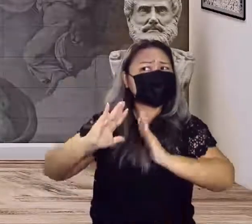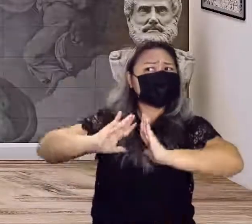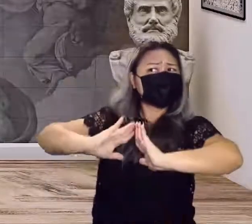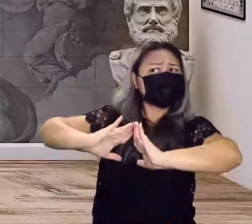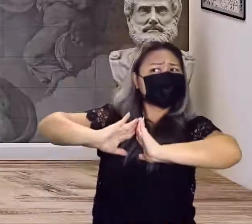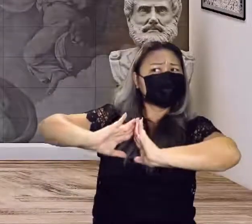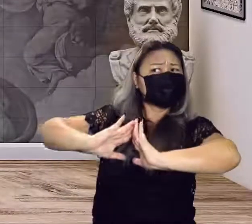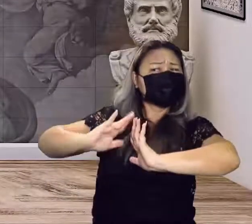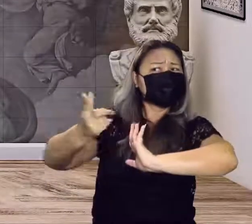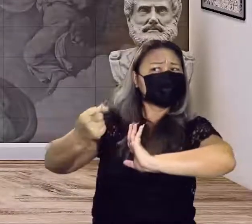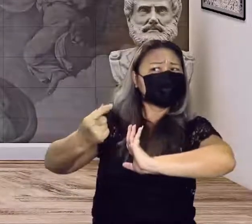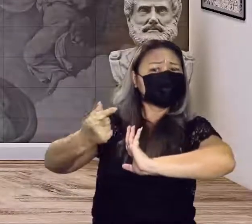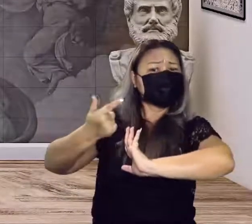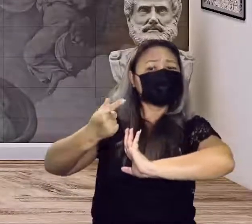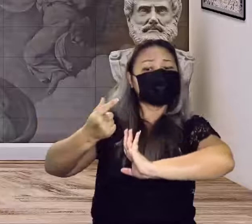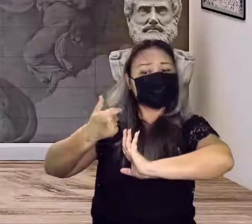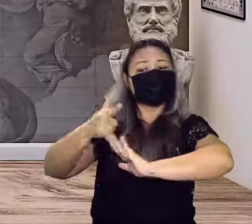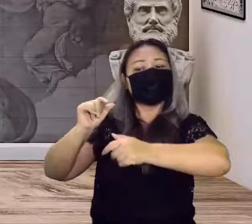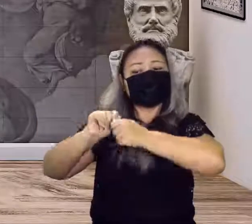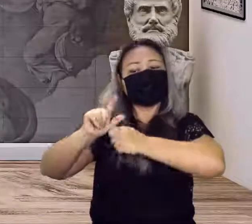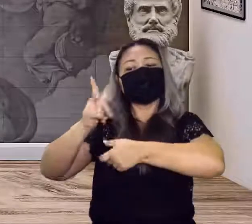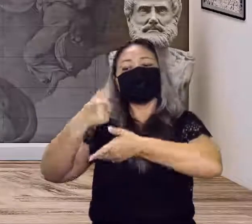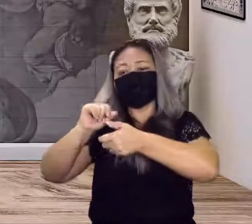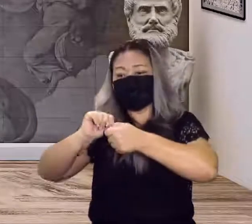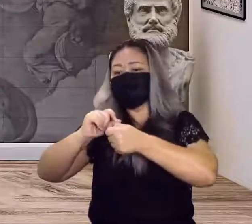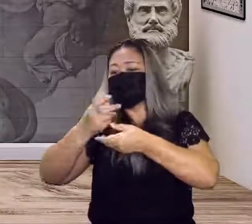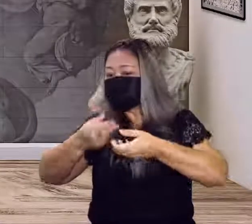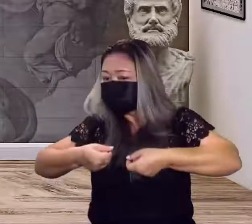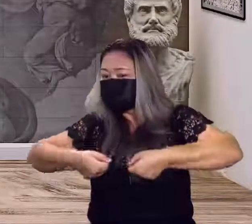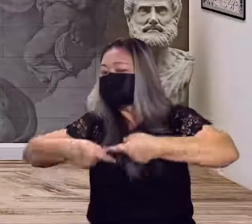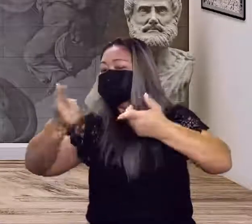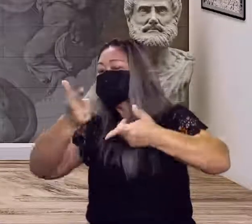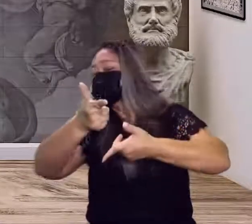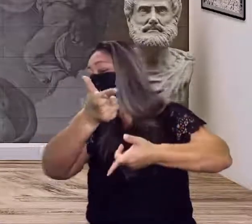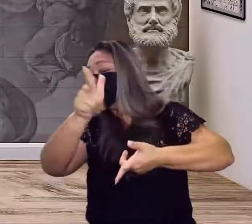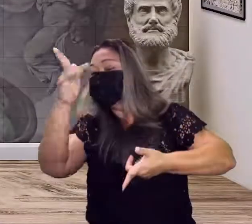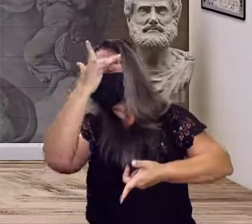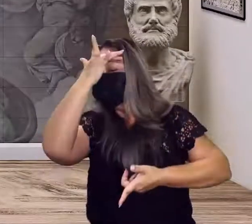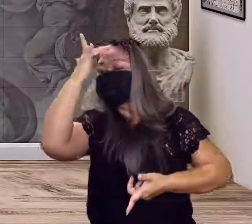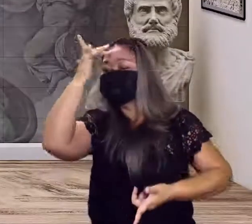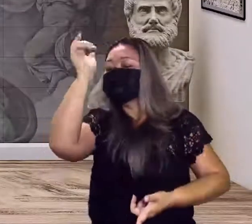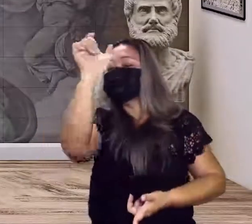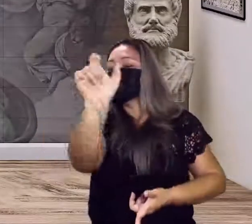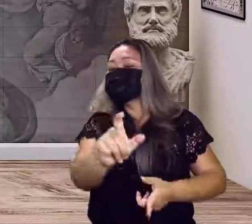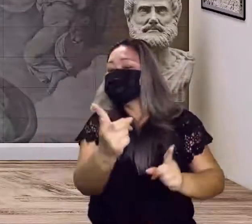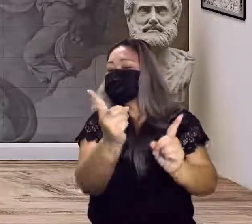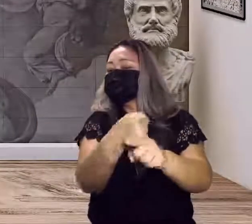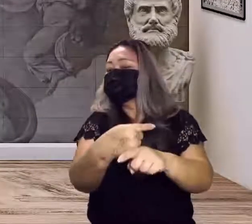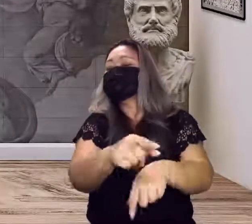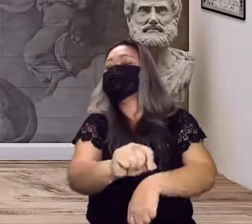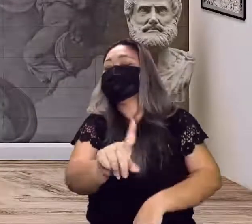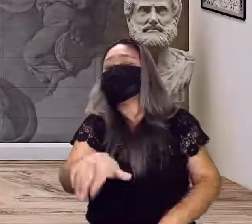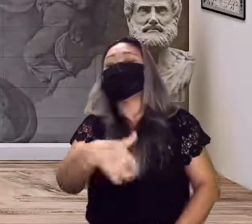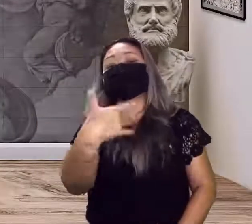dinheiro? Porque senão eu caio num golpe, né? Eu mando dinheiro para outra pessoa, para o golpista. Então, os golpistas, eles são fora da